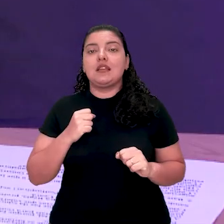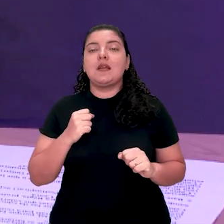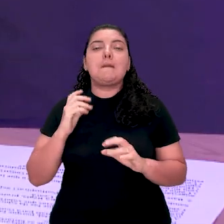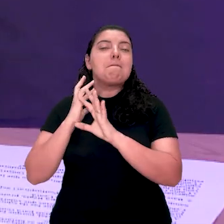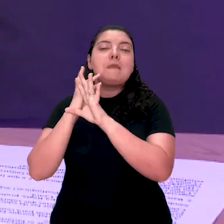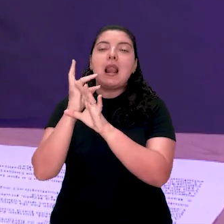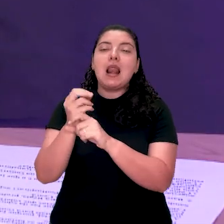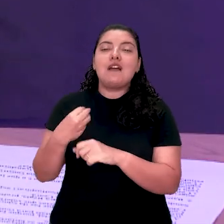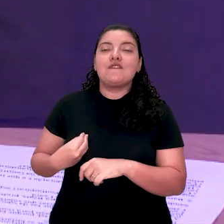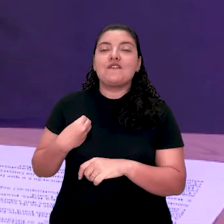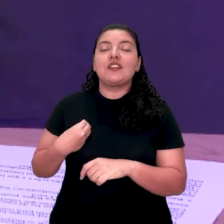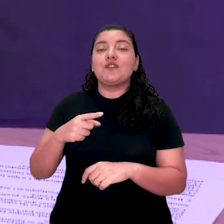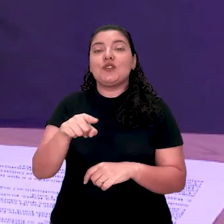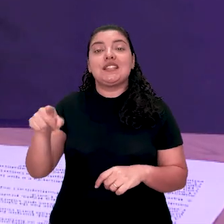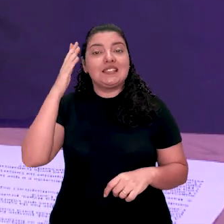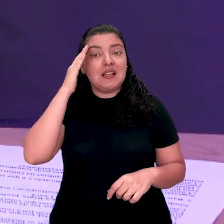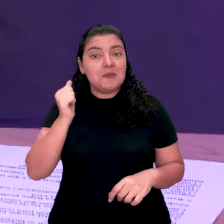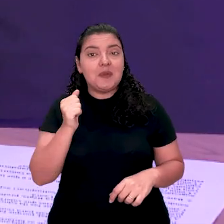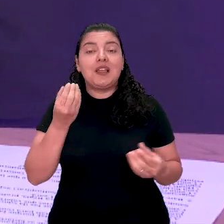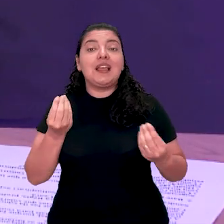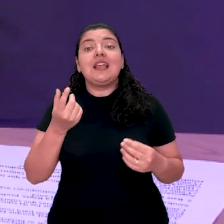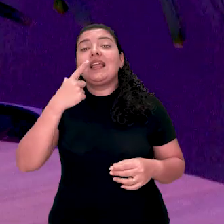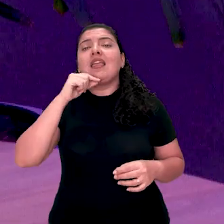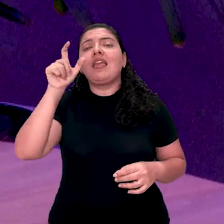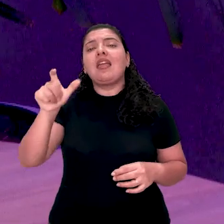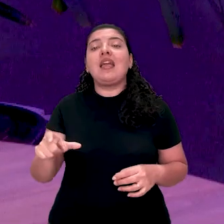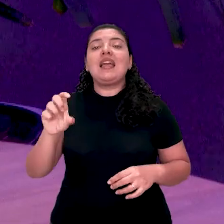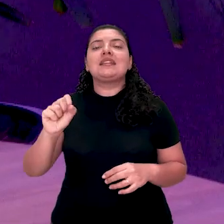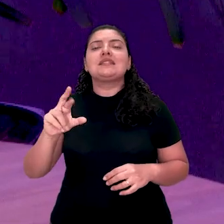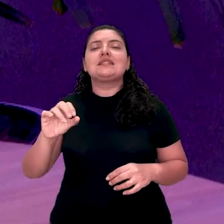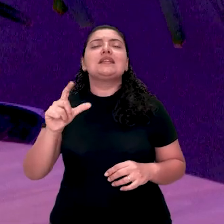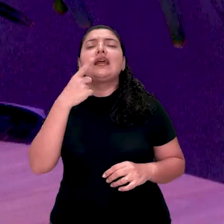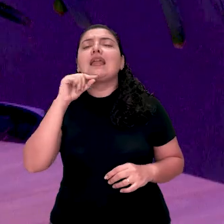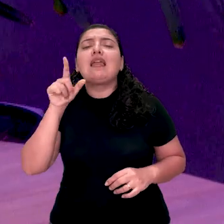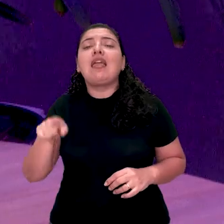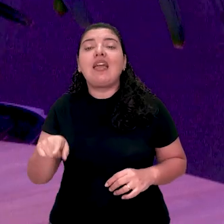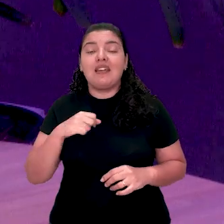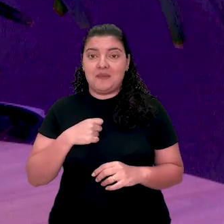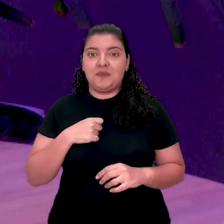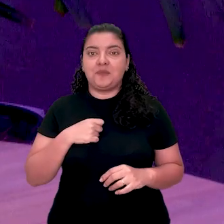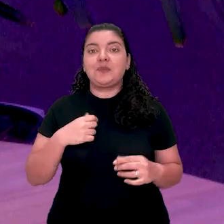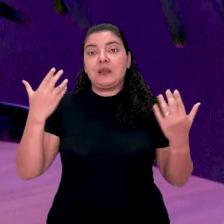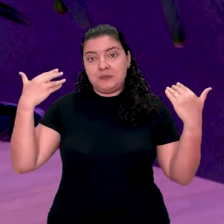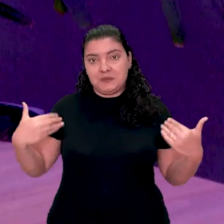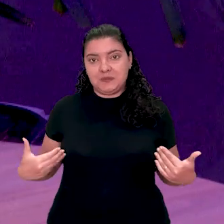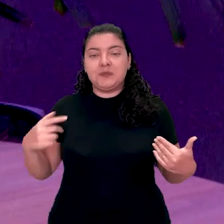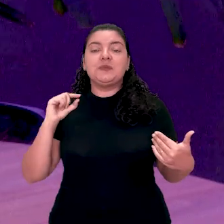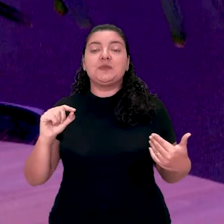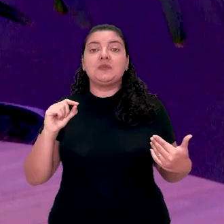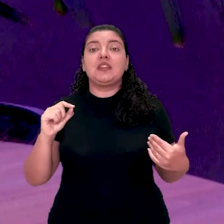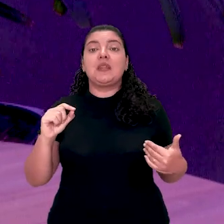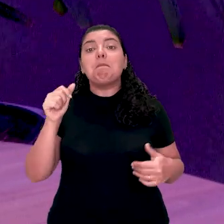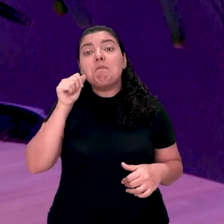tudo. Mas o pessoal de casa saber. Certo. Diga aí, quem é Sandra Régia? Até onde ela chegou hoje? Certo. A Sandra Régia